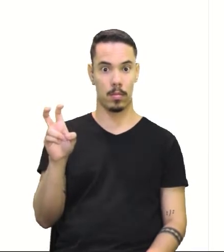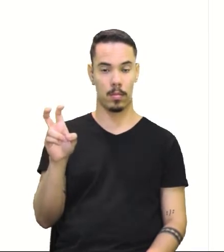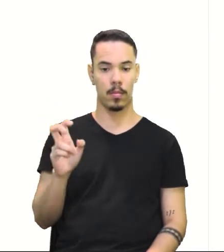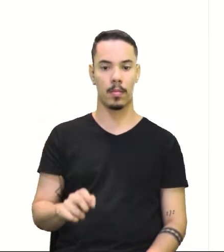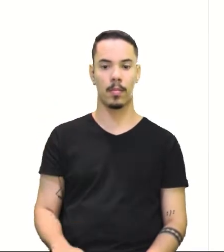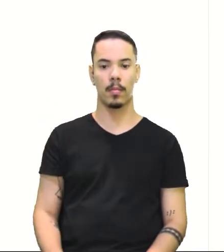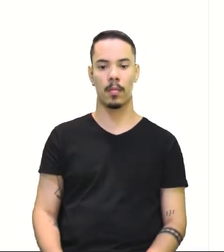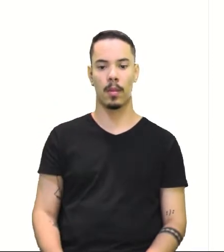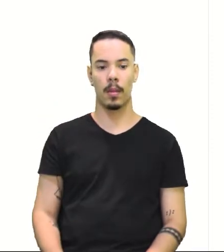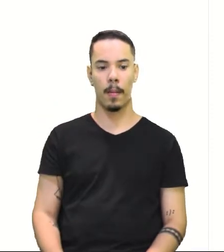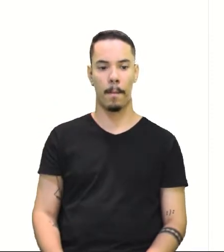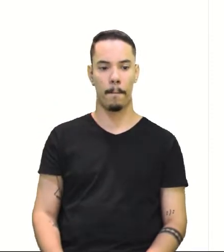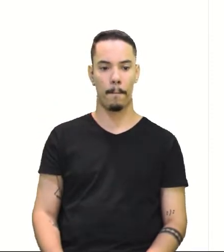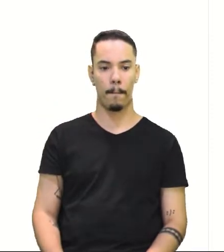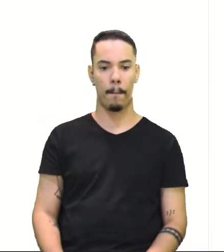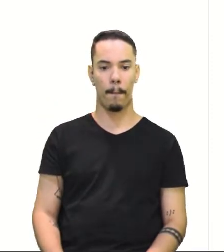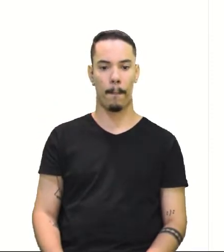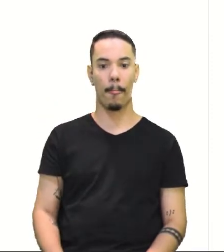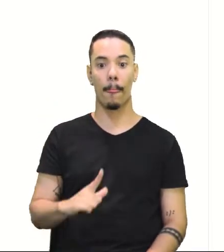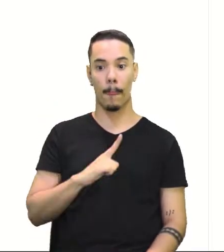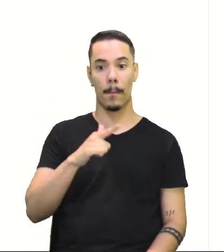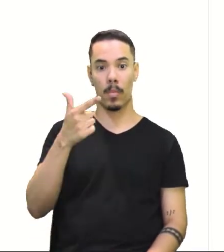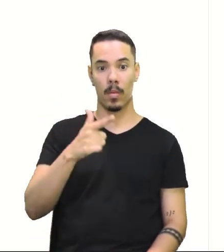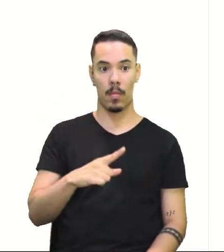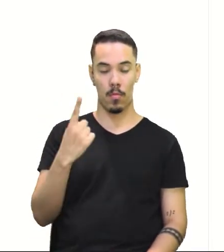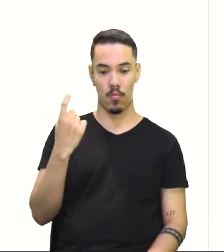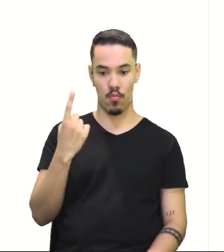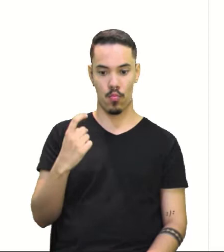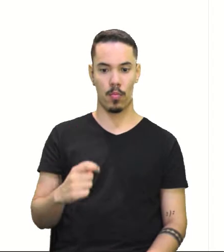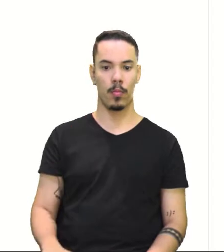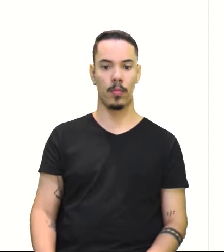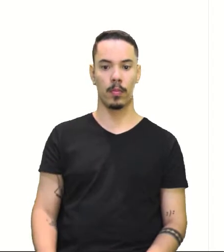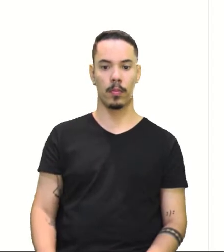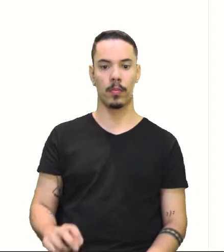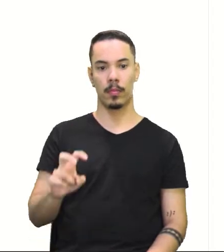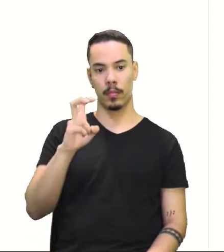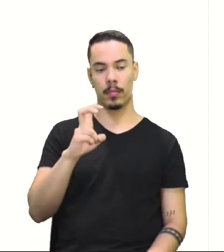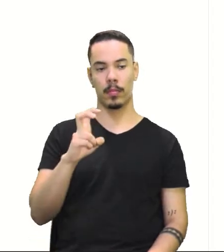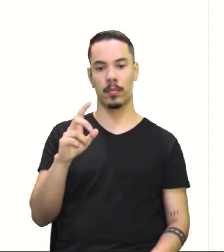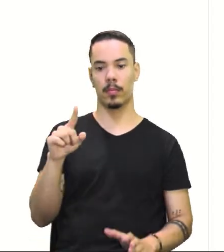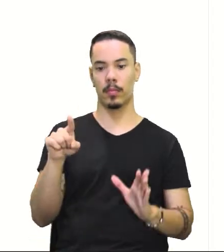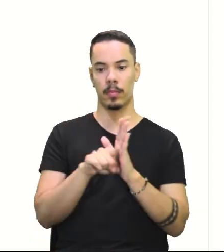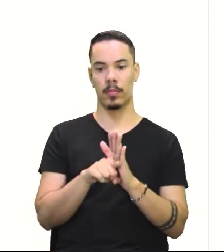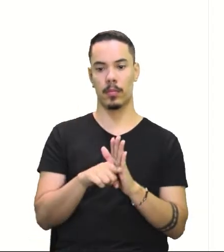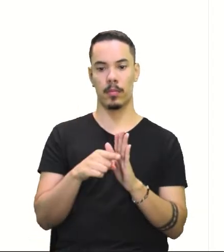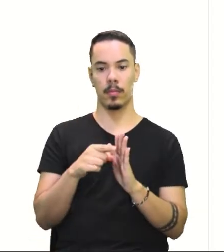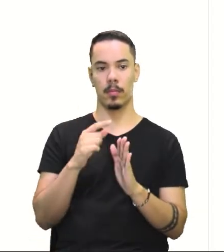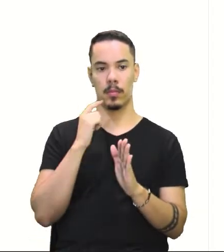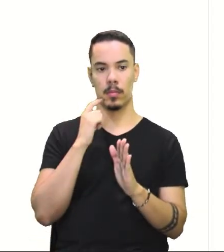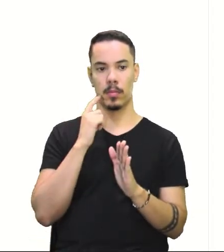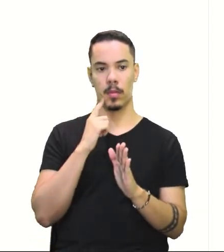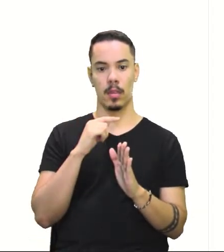E vamos que vamos, temos que fazer mais um. 5 vezes menos 3.